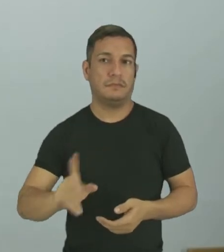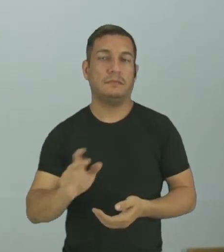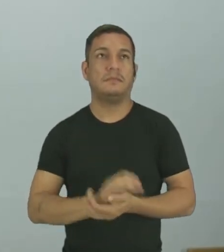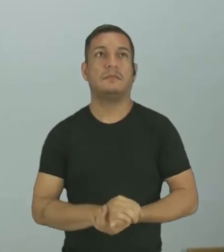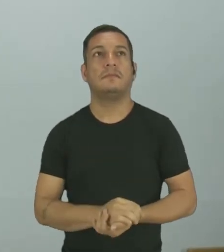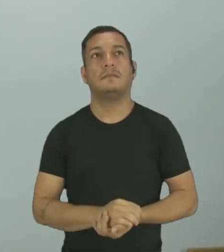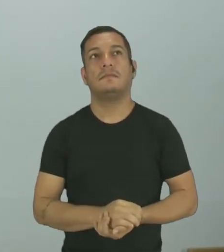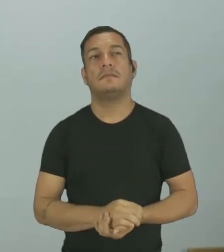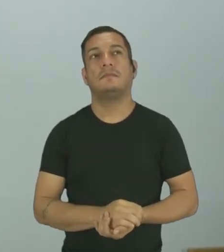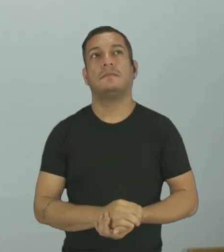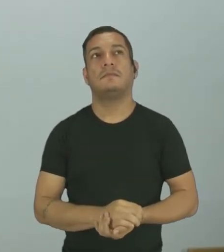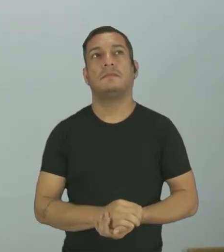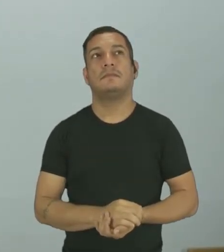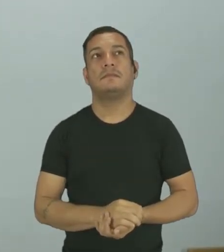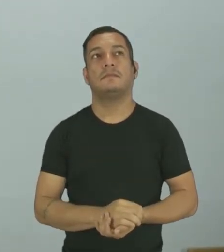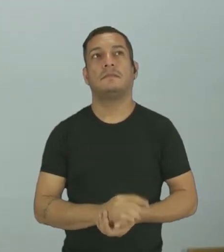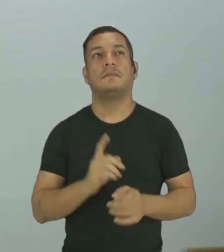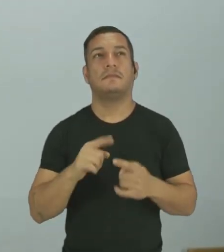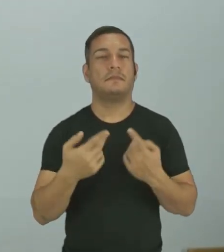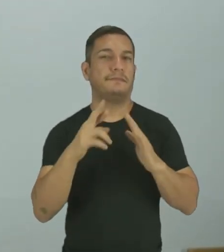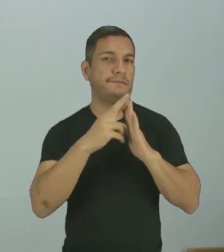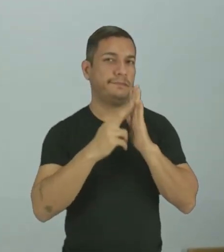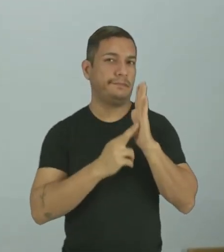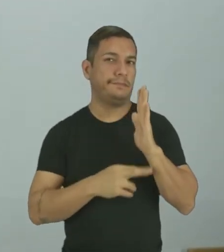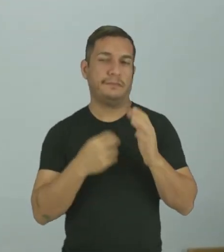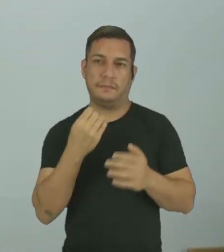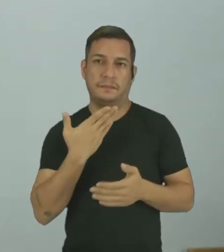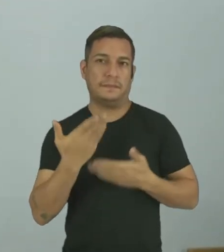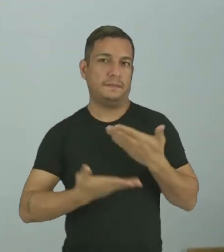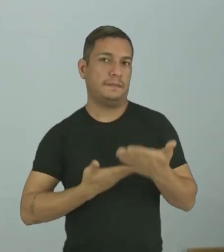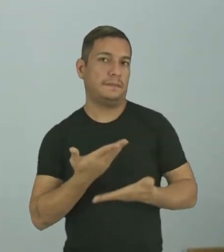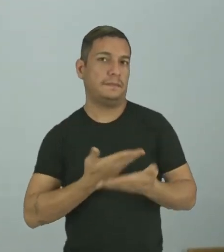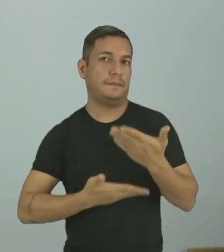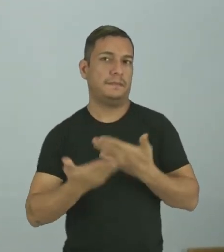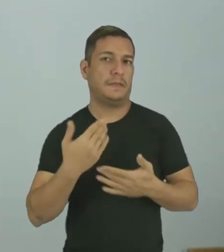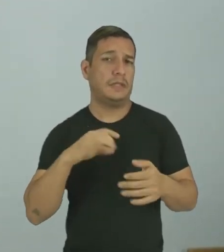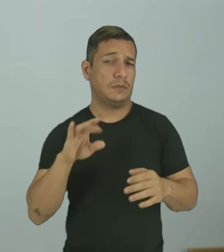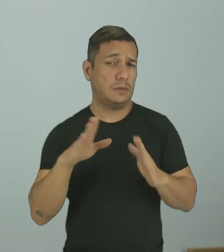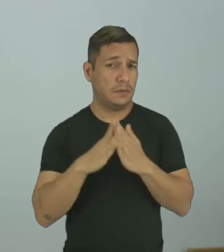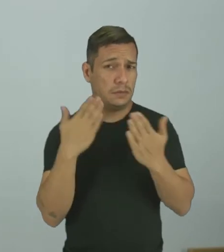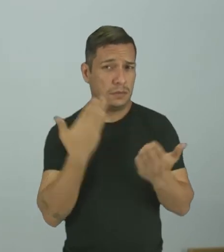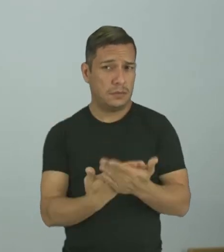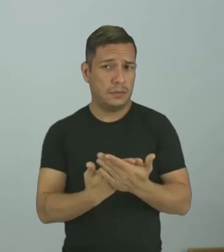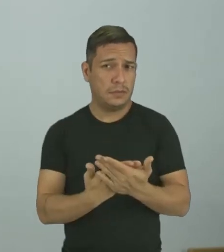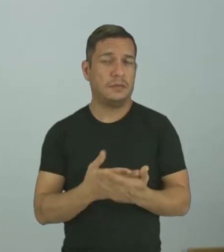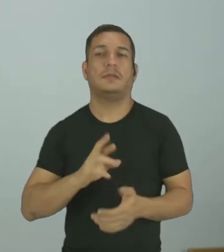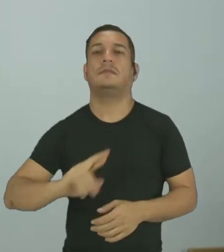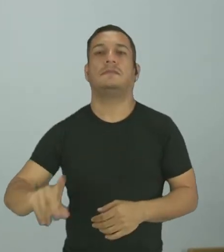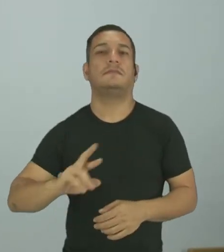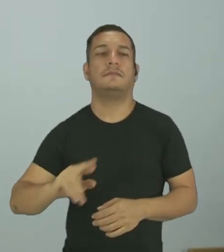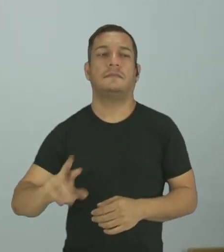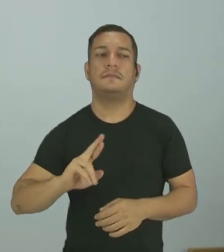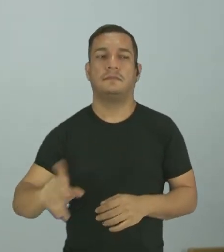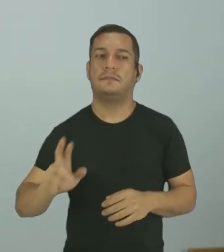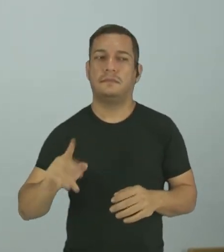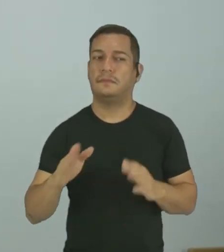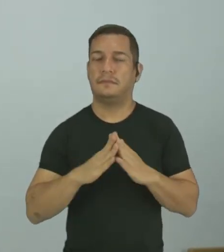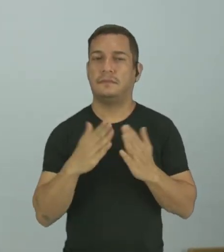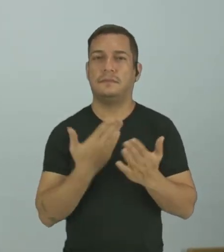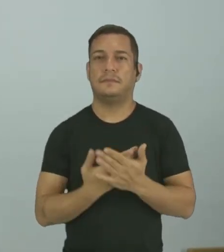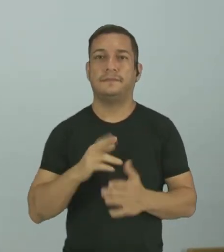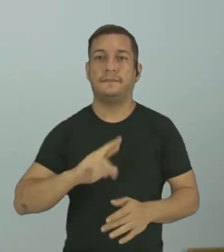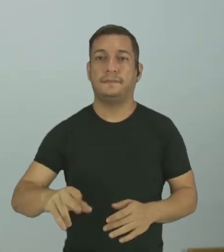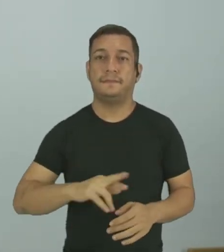Muito bem. Mas será que essas regras de bom convívio é só para a escola? Não, não é só para a